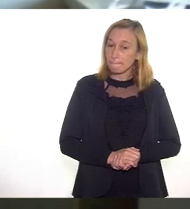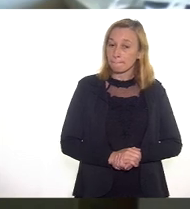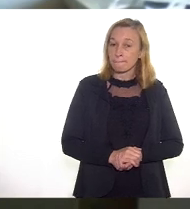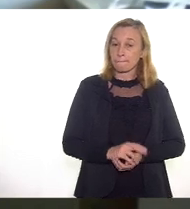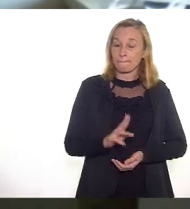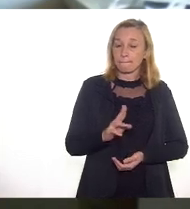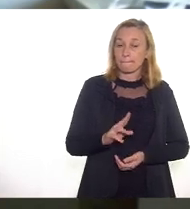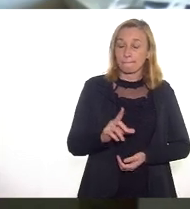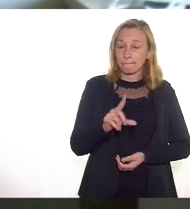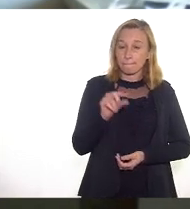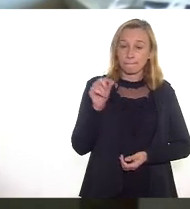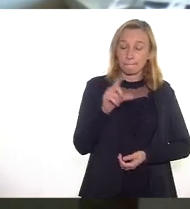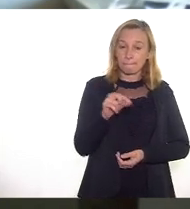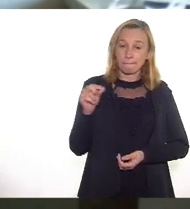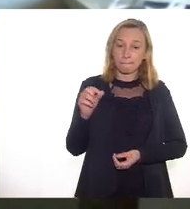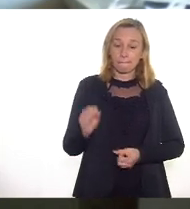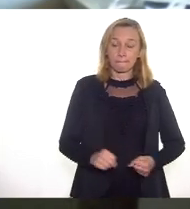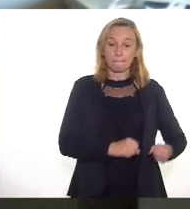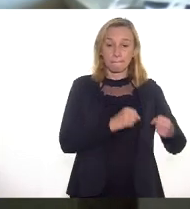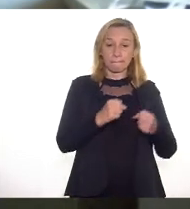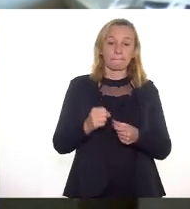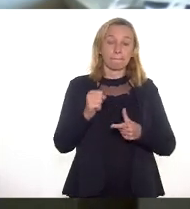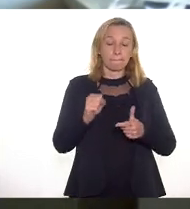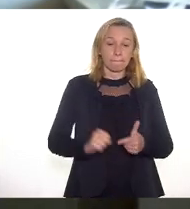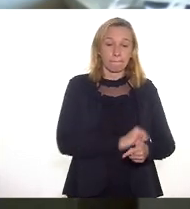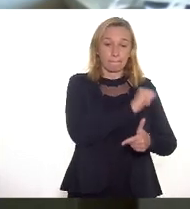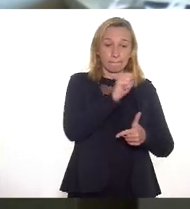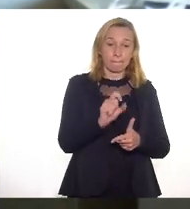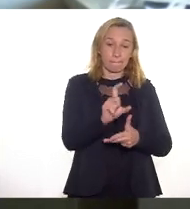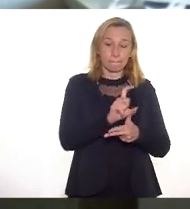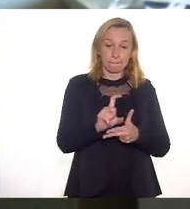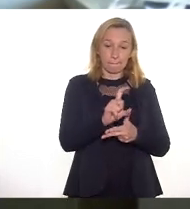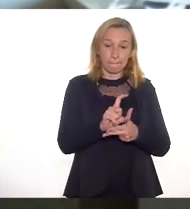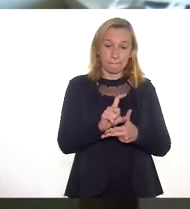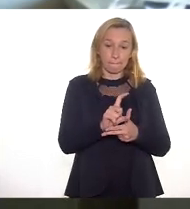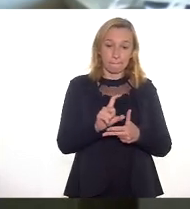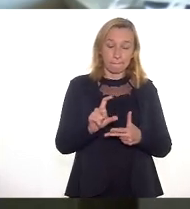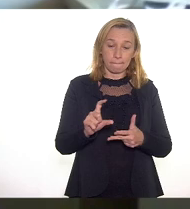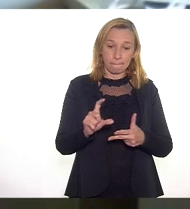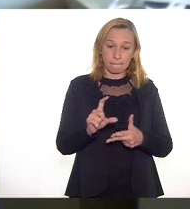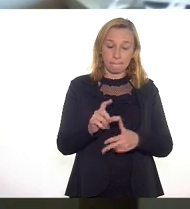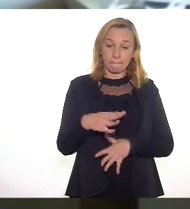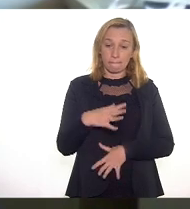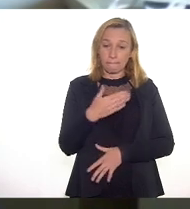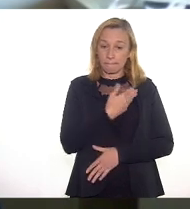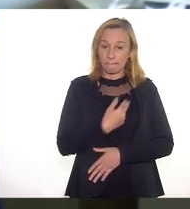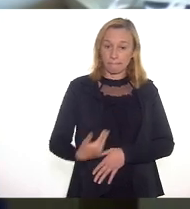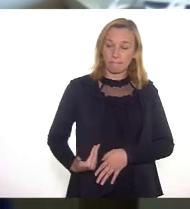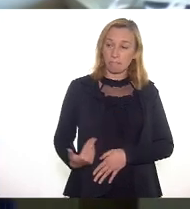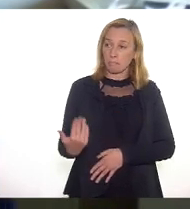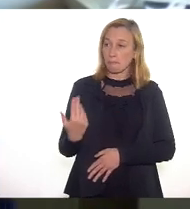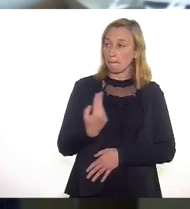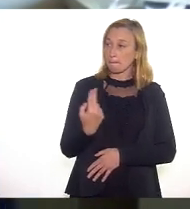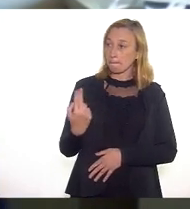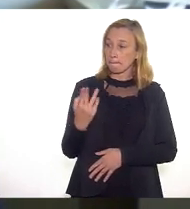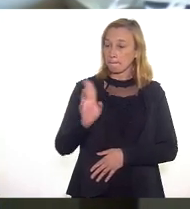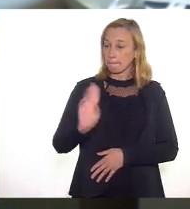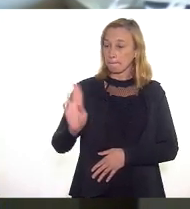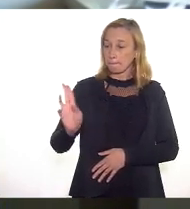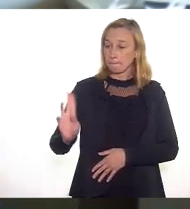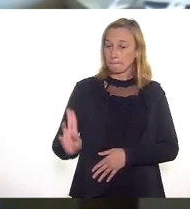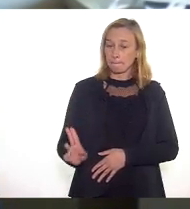Executivo, isto é, competência do governador. Então, não opino sobre nomes, escolhas,